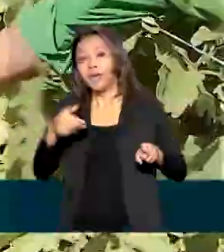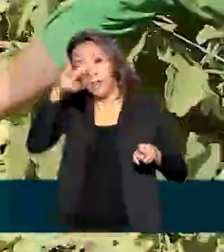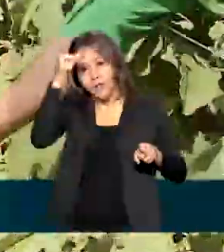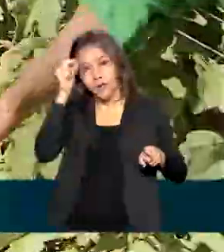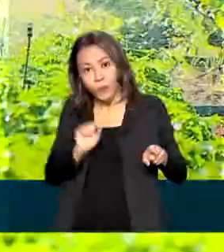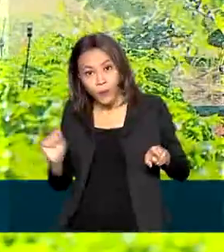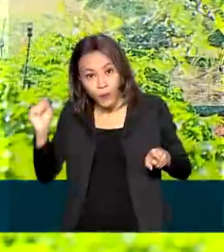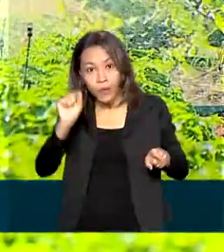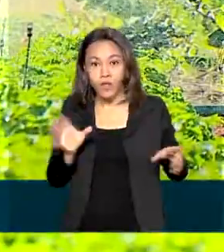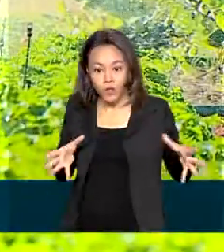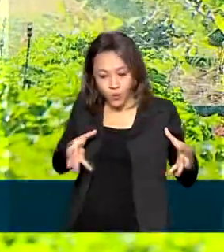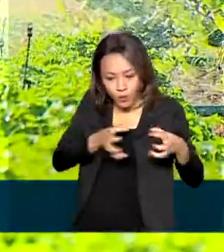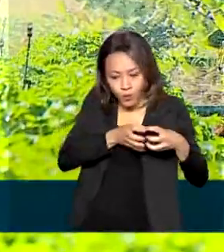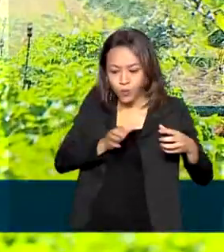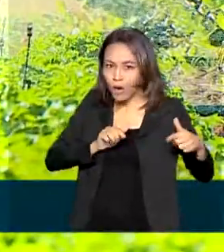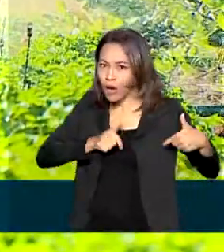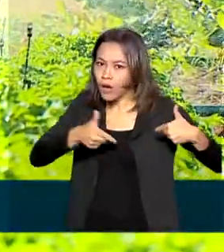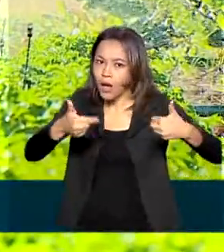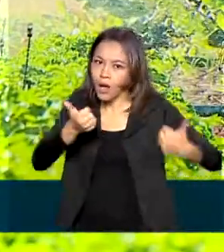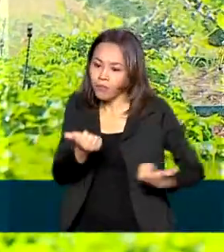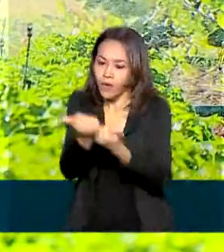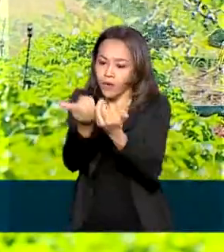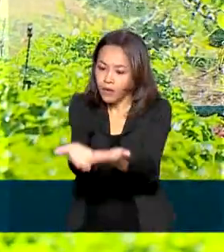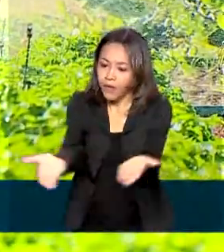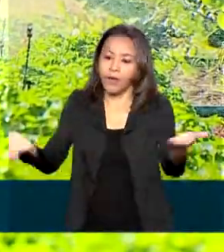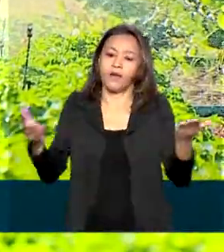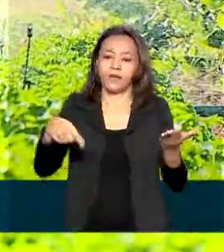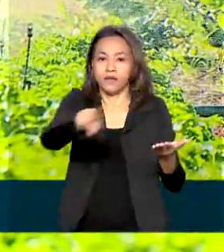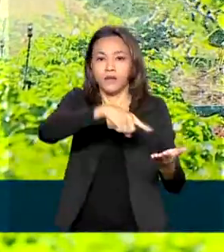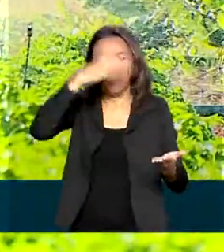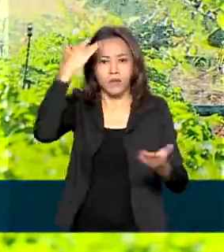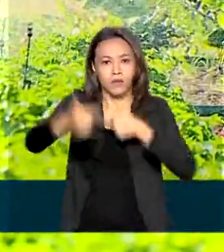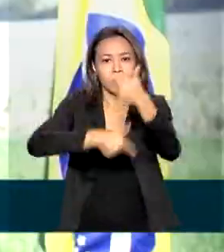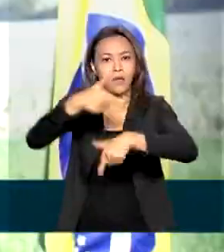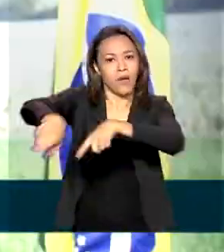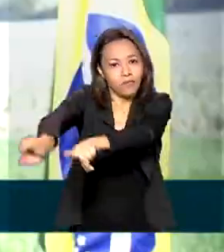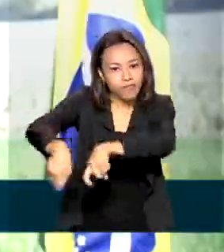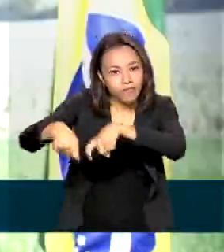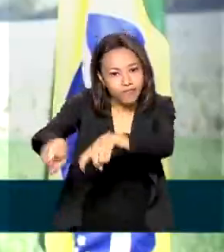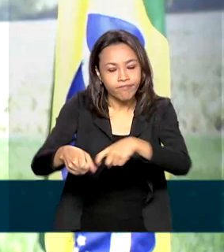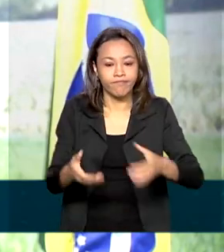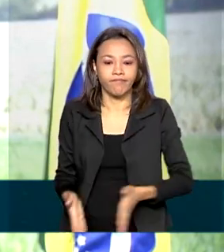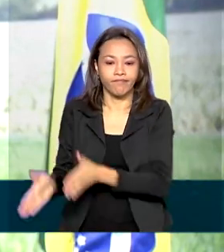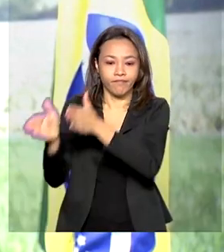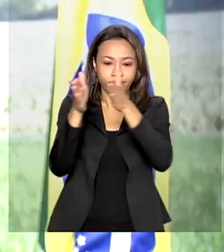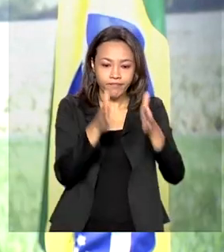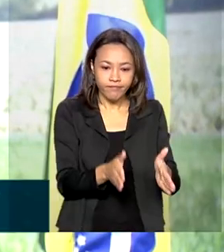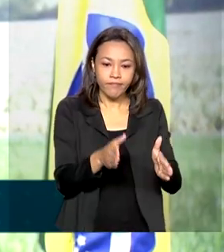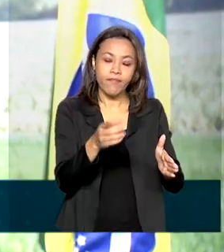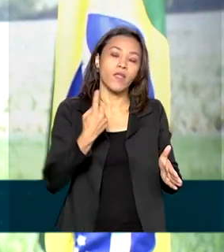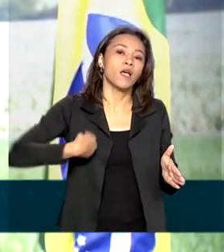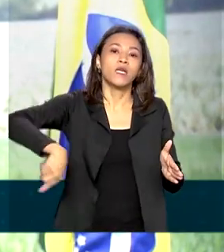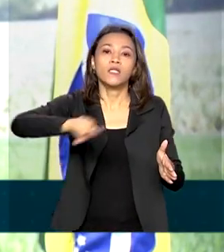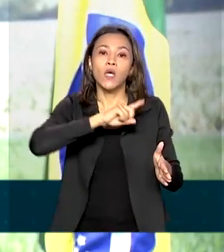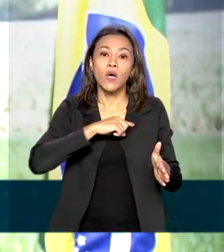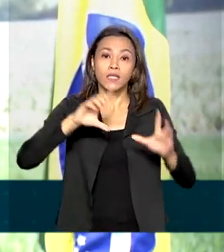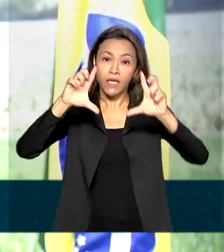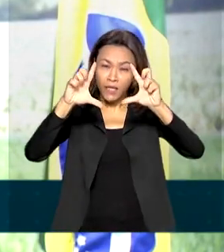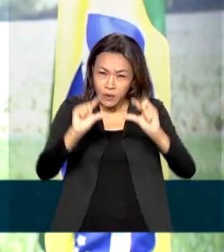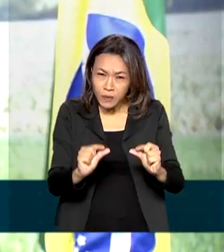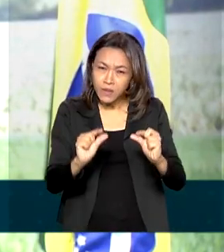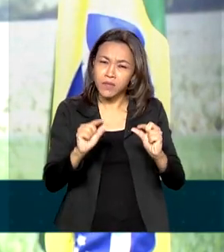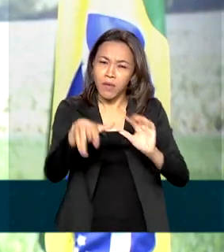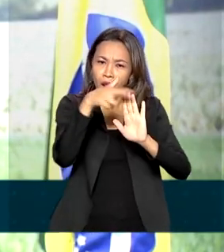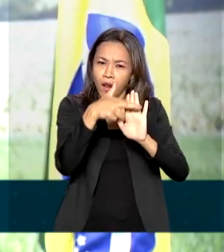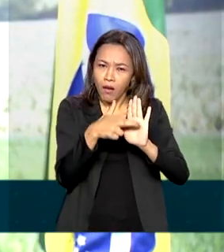áreas rurais avance, atendendo principalmente pequenos produtores. Nós simplificamos o processo como um todo e isso